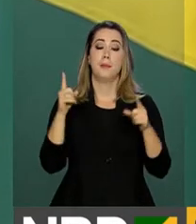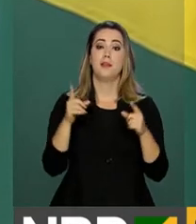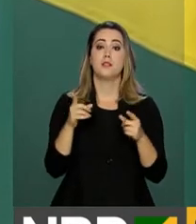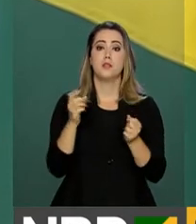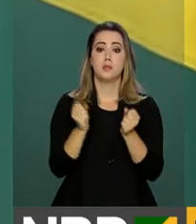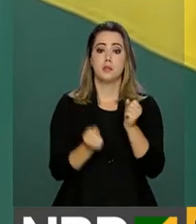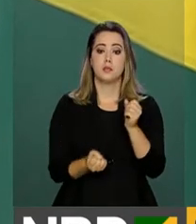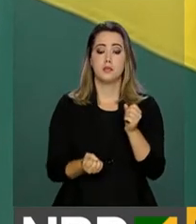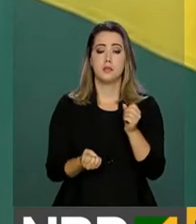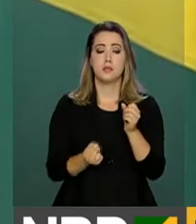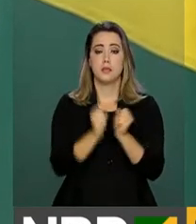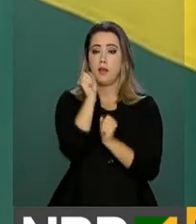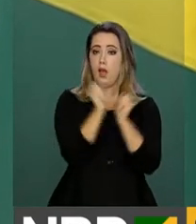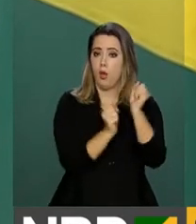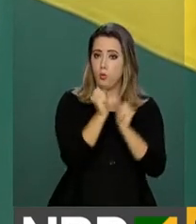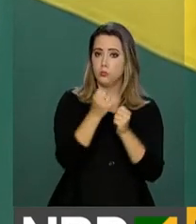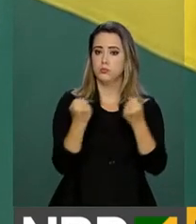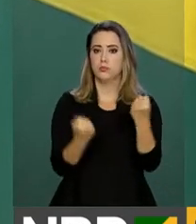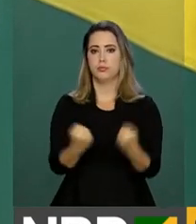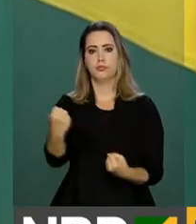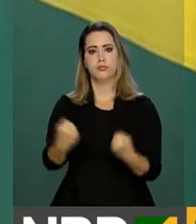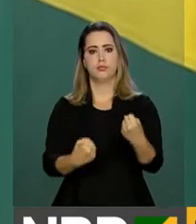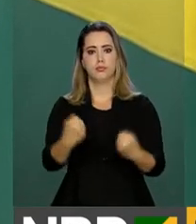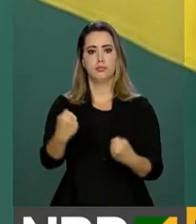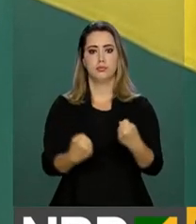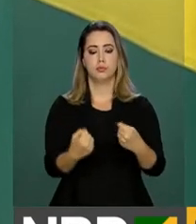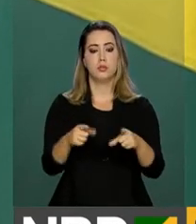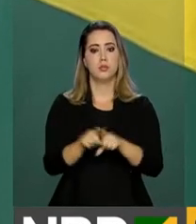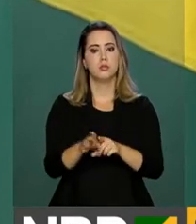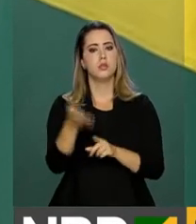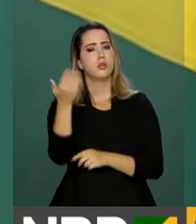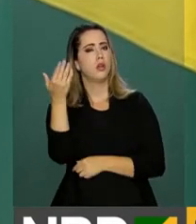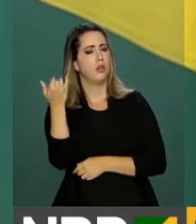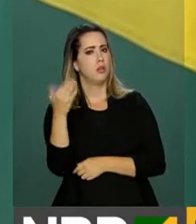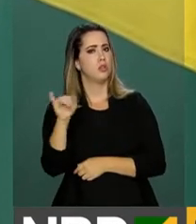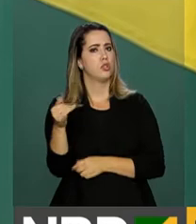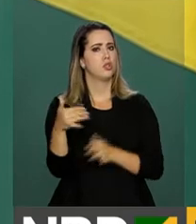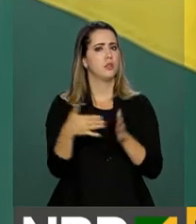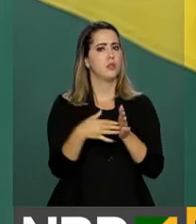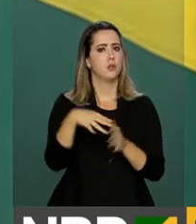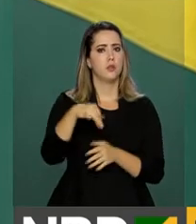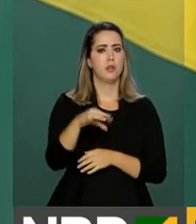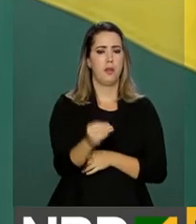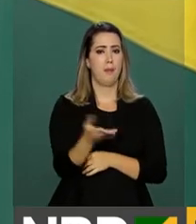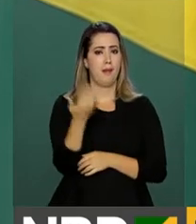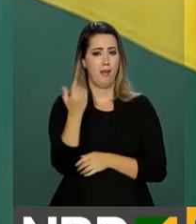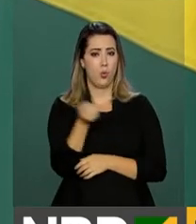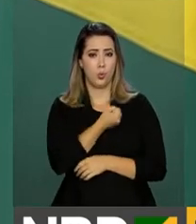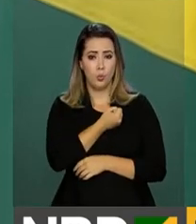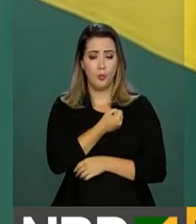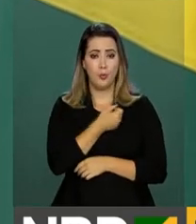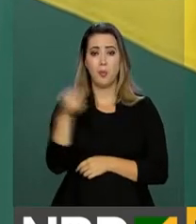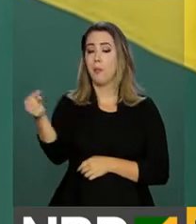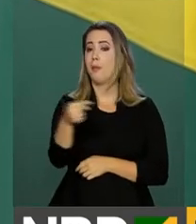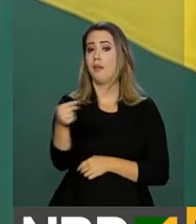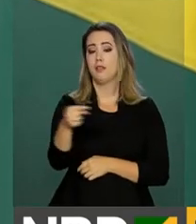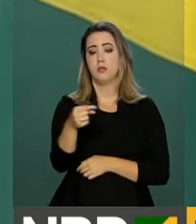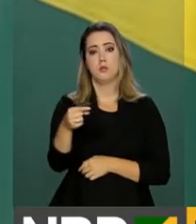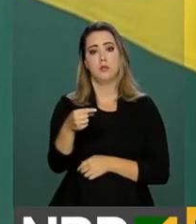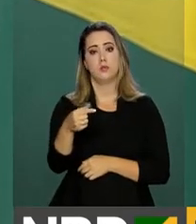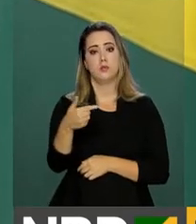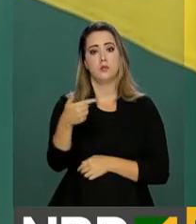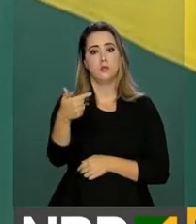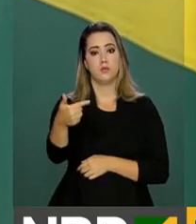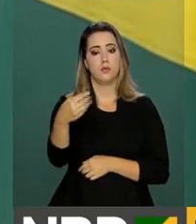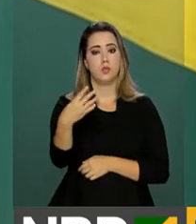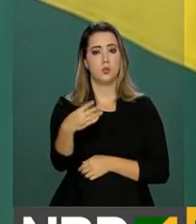no acumulado de janeiro a maio do ano passado tinham índice baleia de -24 ponto 3 por cento